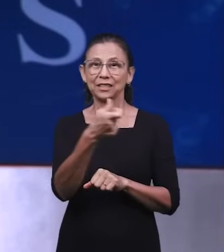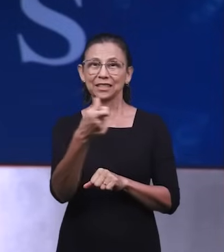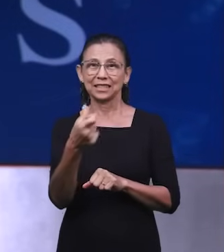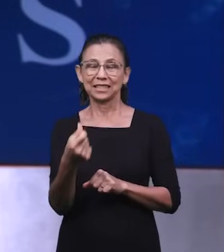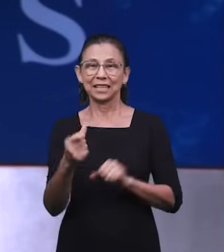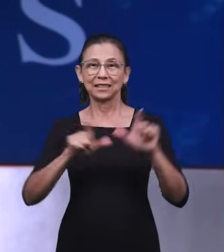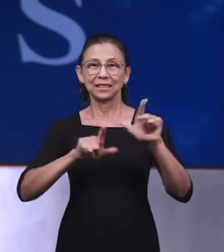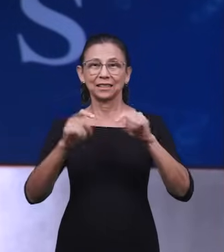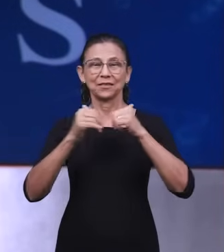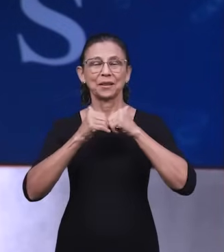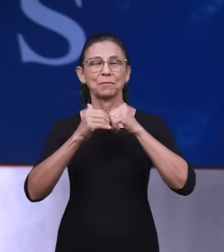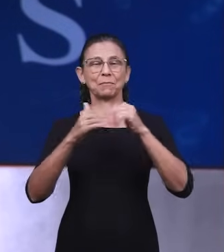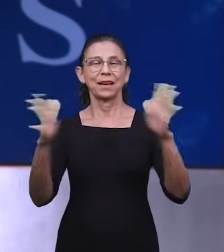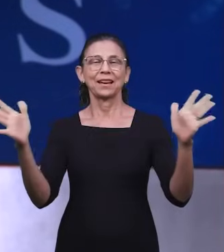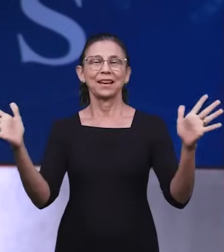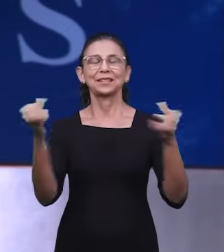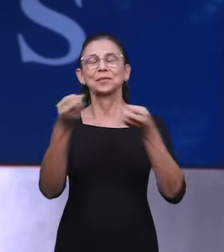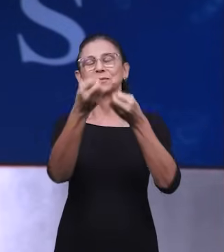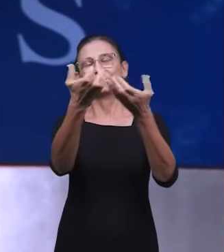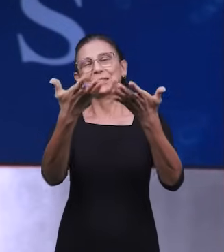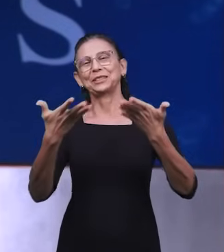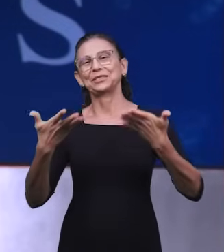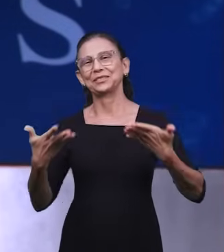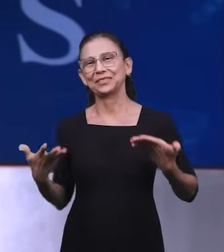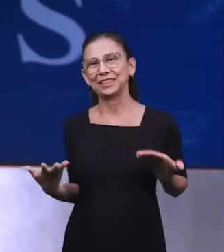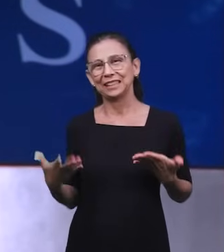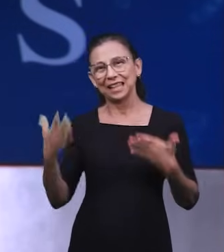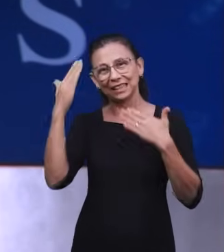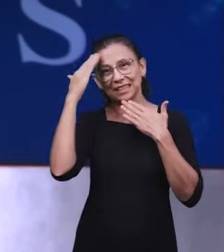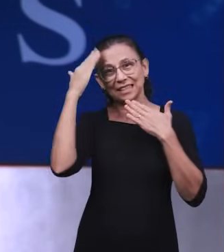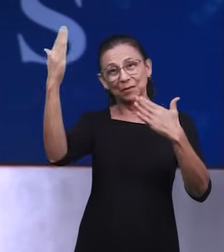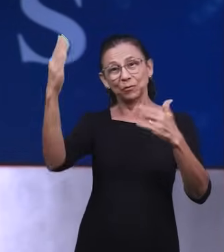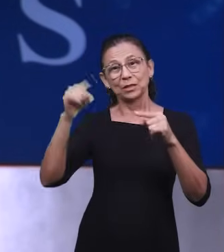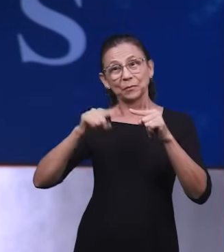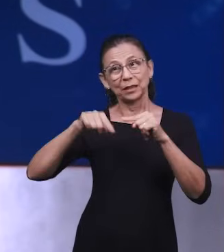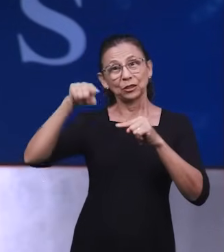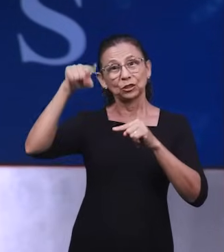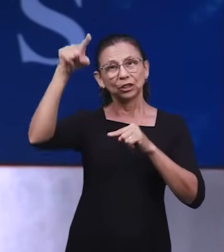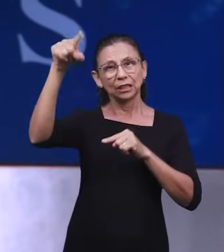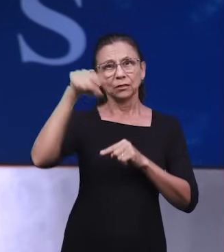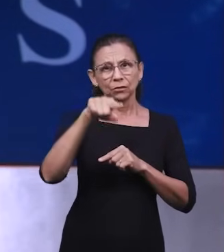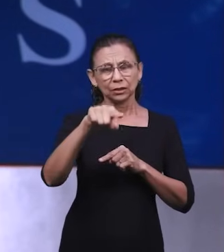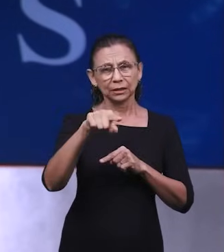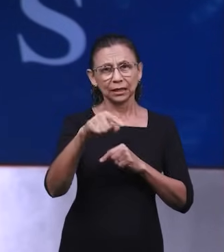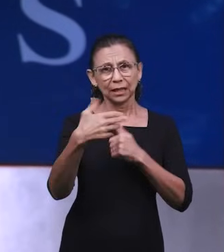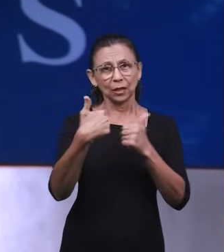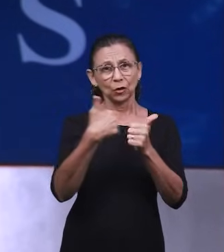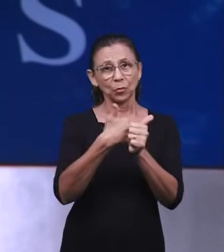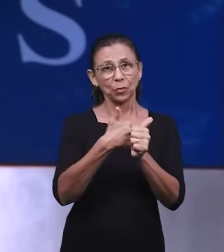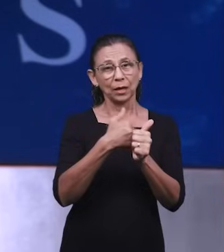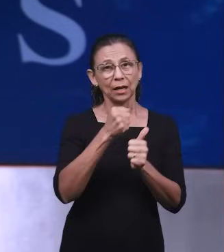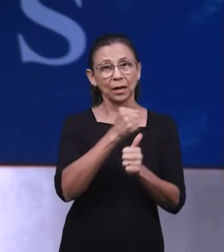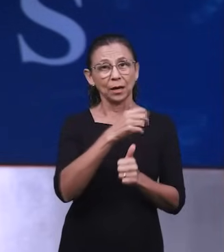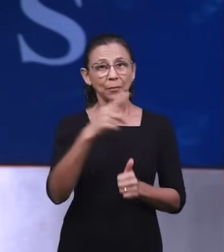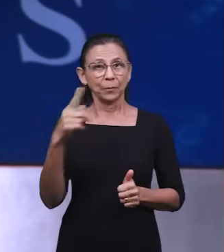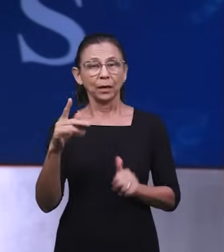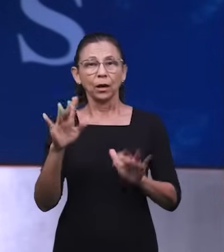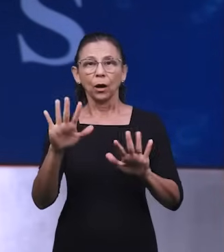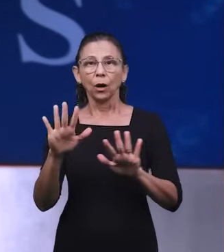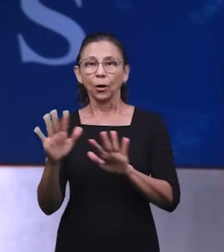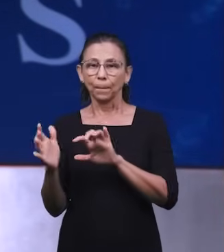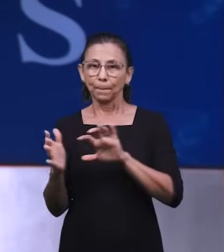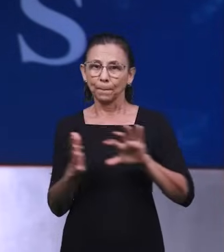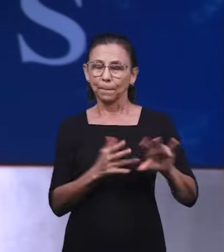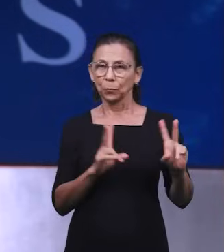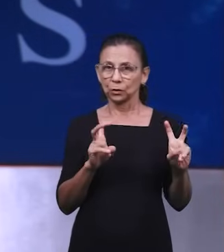Seja muito bem-vindo e agradecemos muito a sua audiência, você que nos acompanha pelas nossas plataformas. E ó, tá chegando, hein? Mudando de